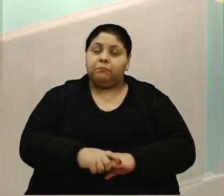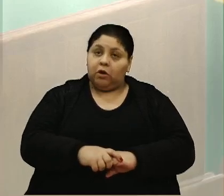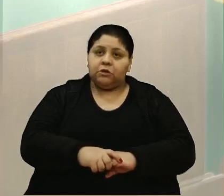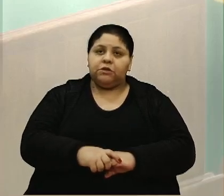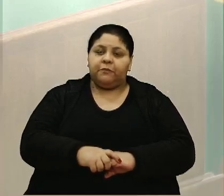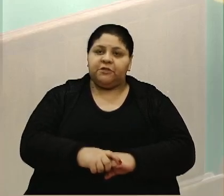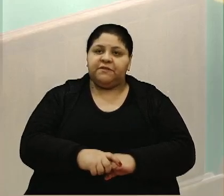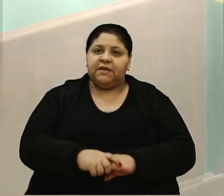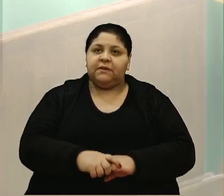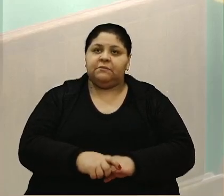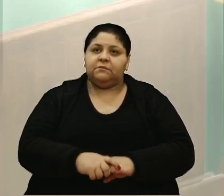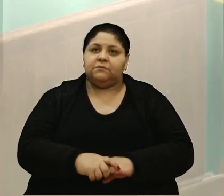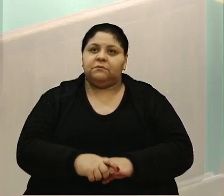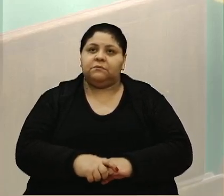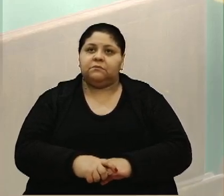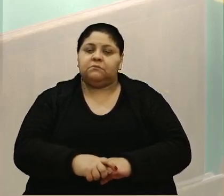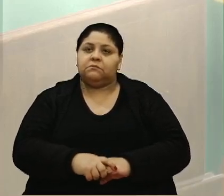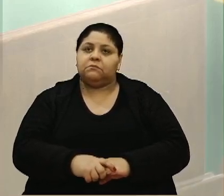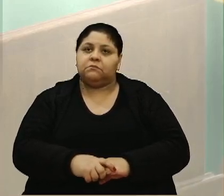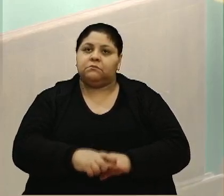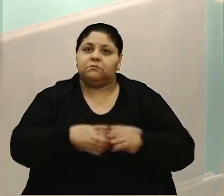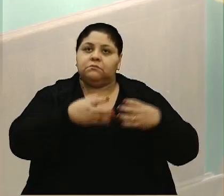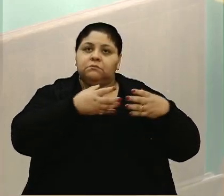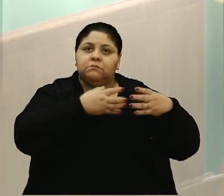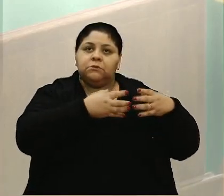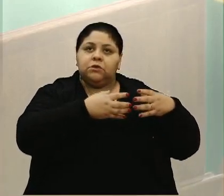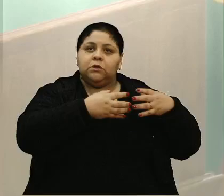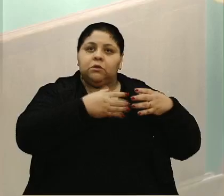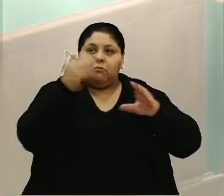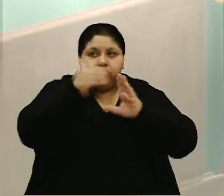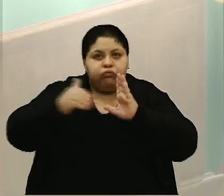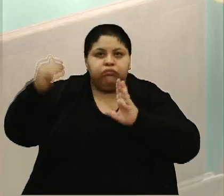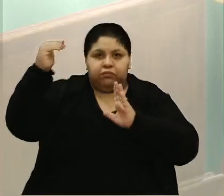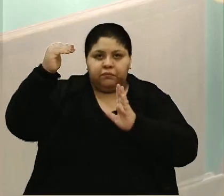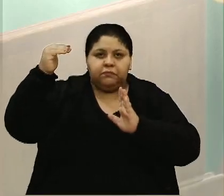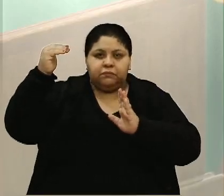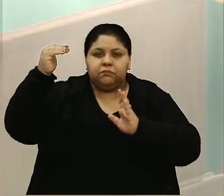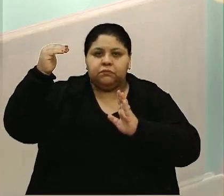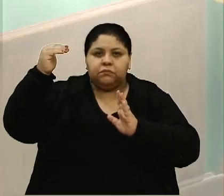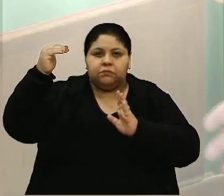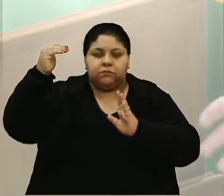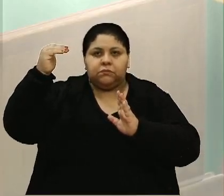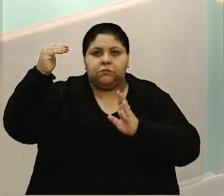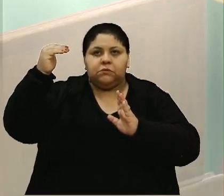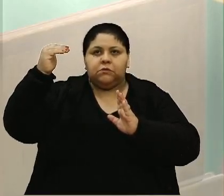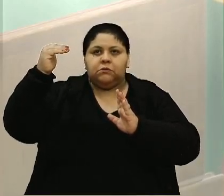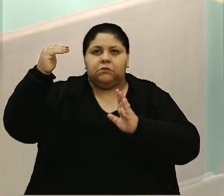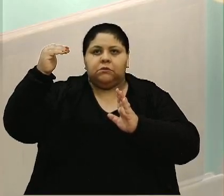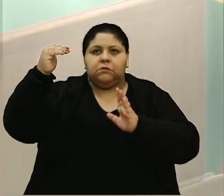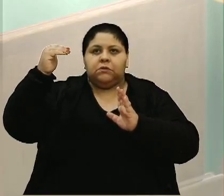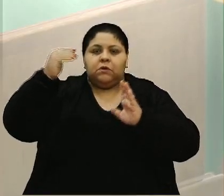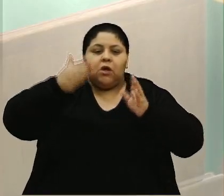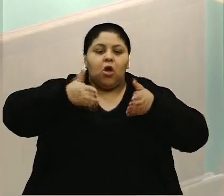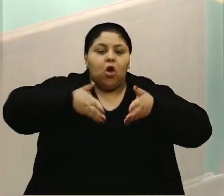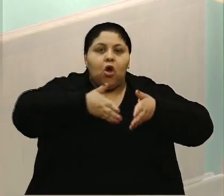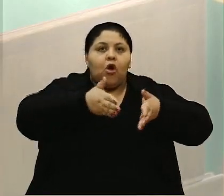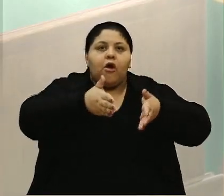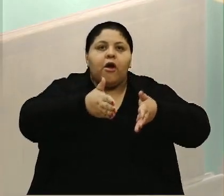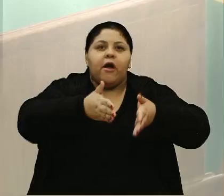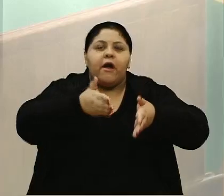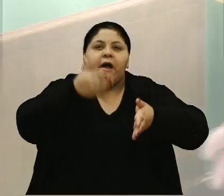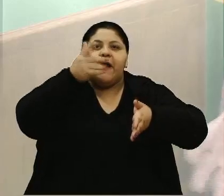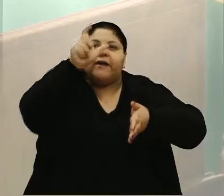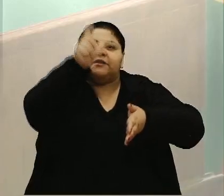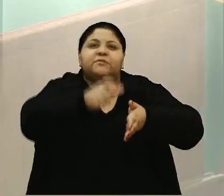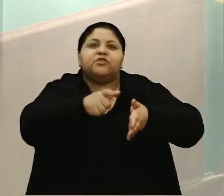inclusive sobre uma moção aí contra o Supremo e nos corredores as pessoas cobram, mas